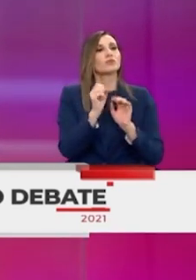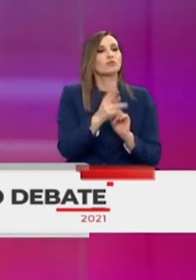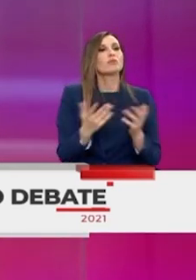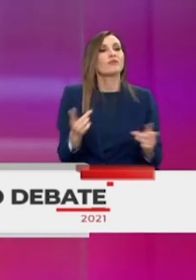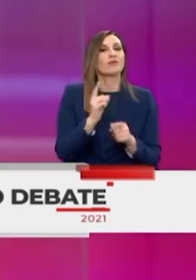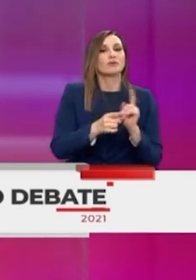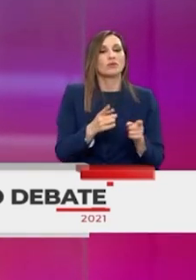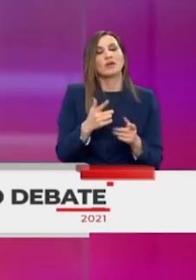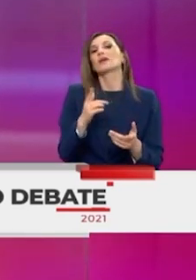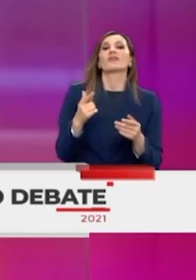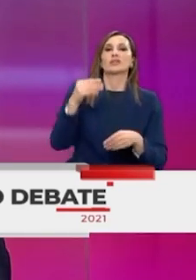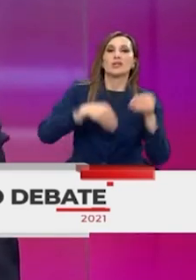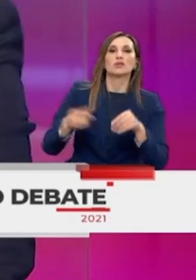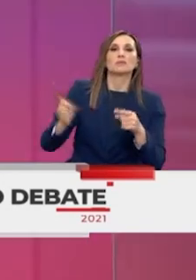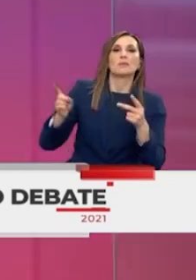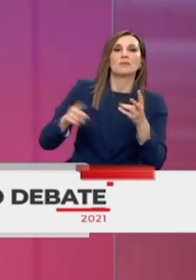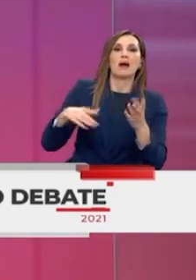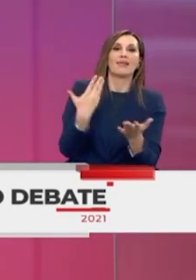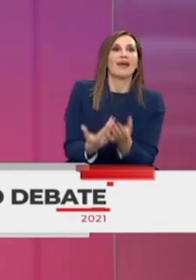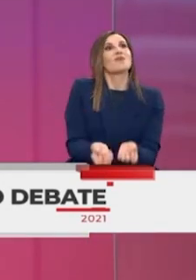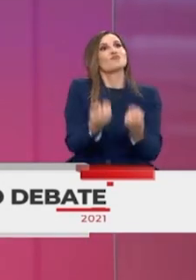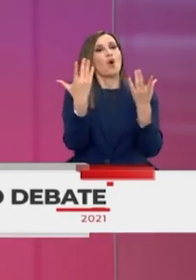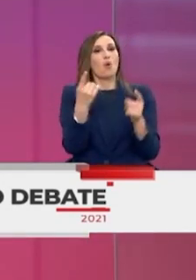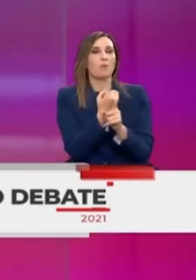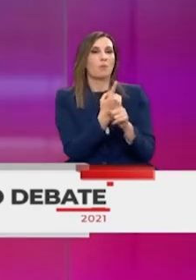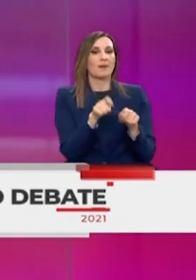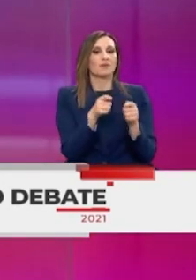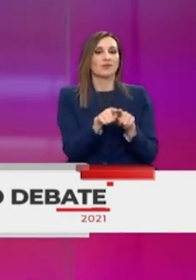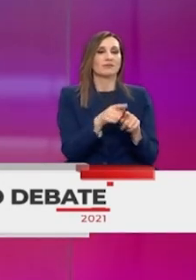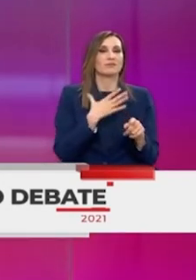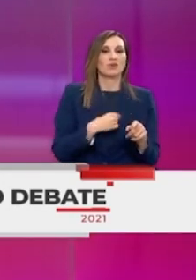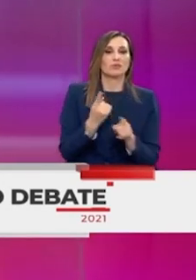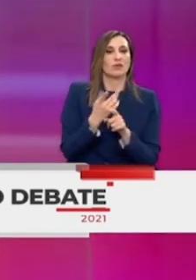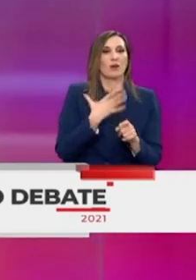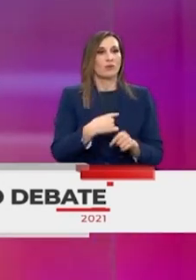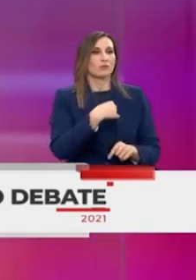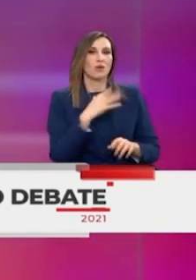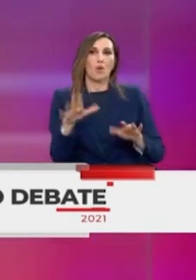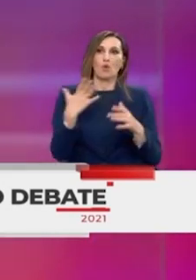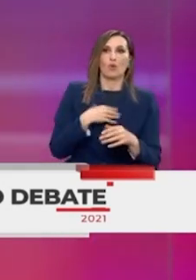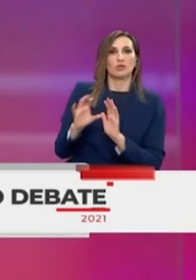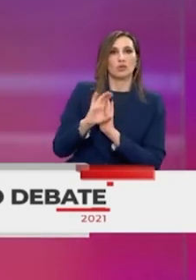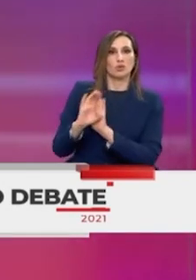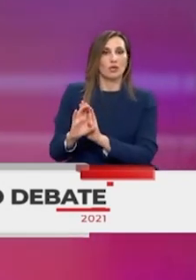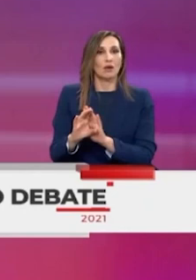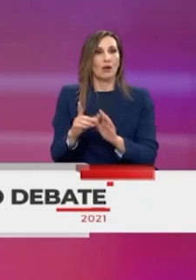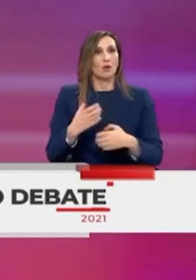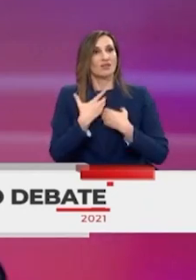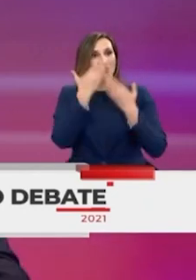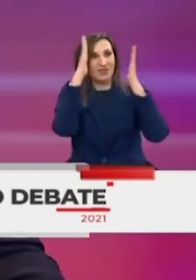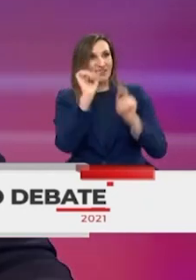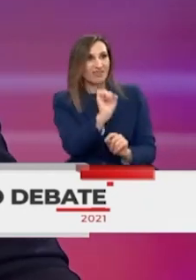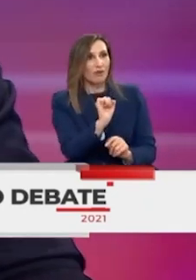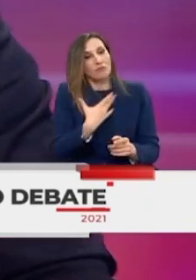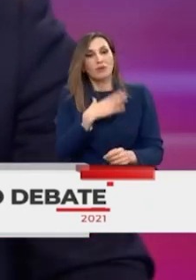ter um resultado que gosta? Obrigaria os partidos a negociarem de esquerda e direita para não colocar o Chega porque não gosta de mim ou não gosta do Chega? É este o sentido de democracia desta